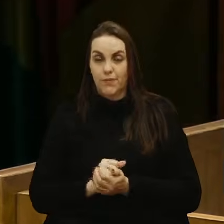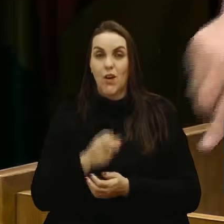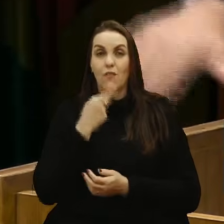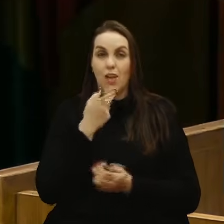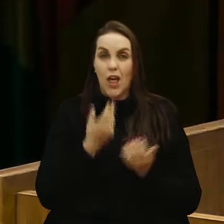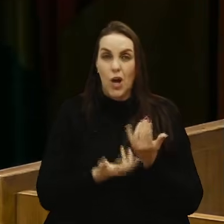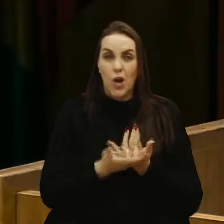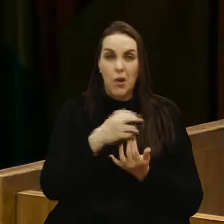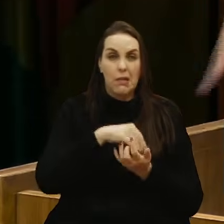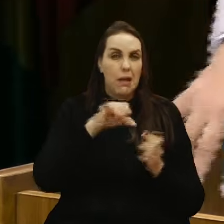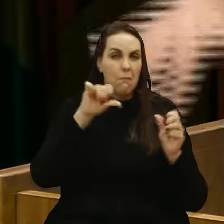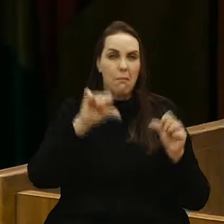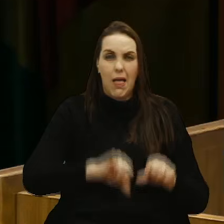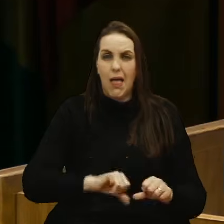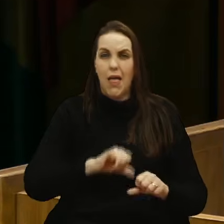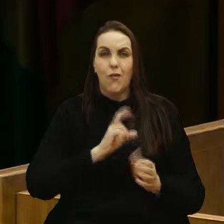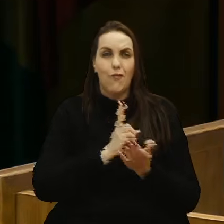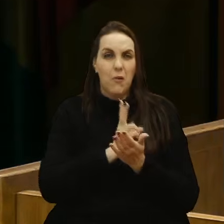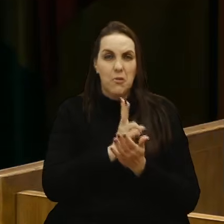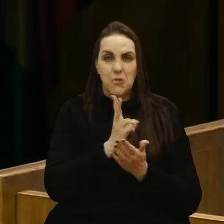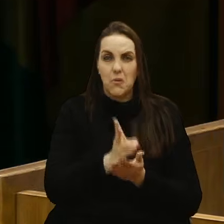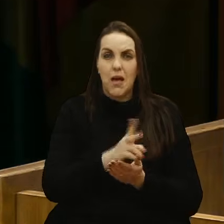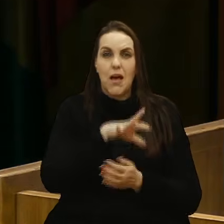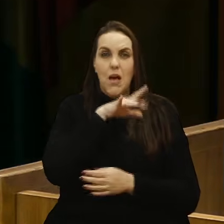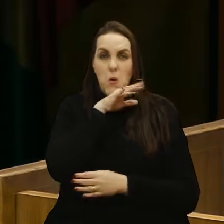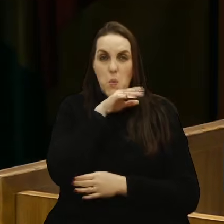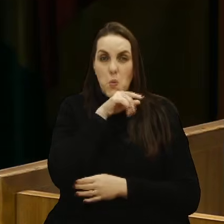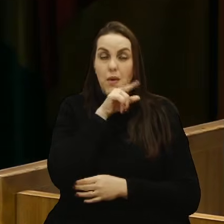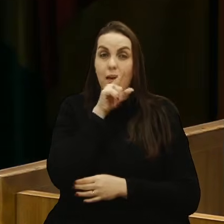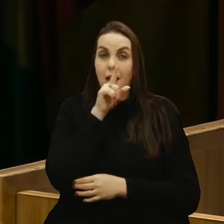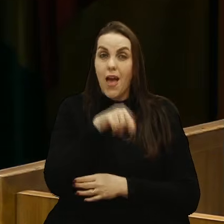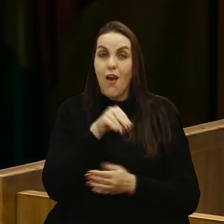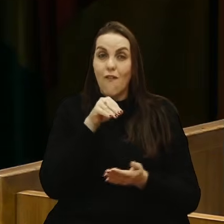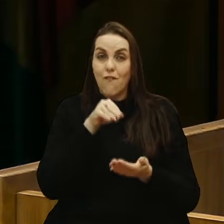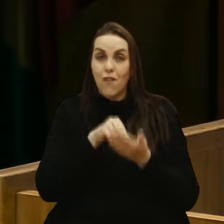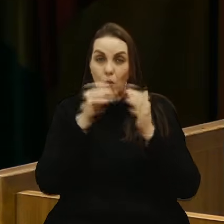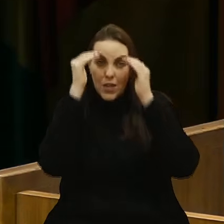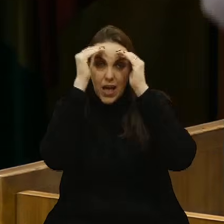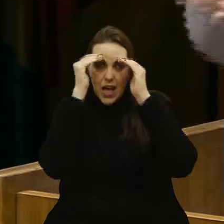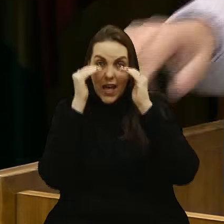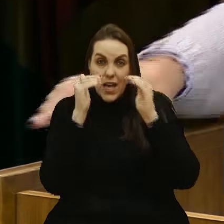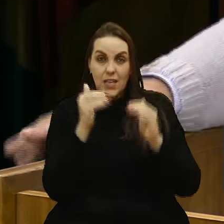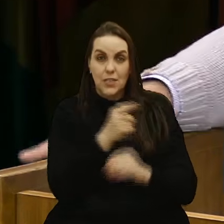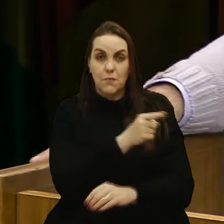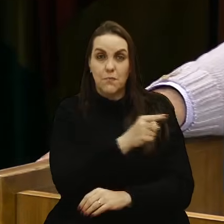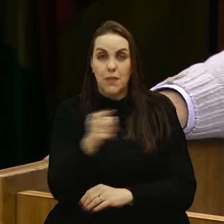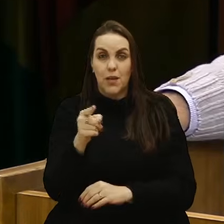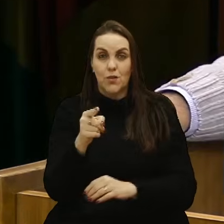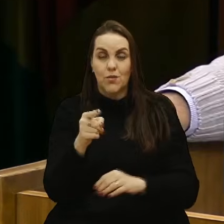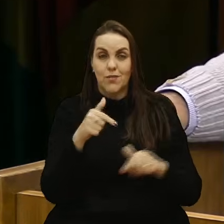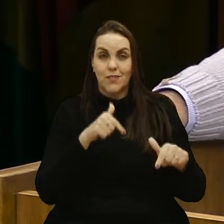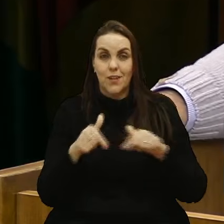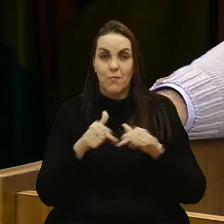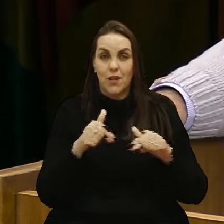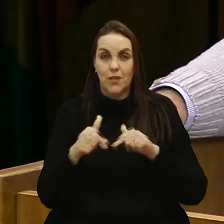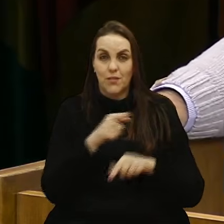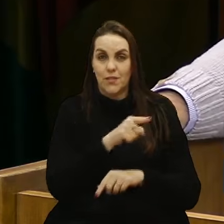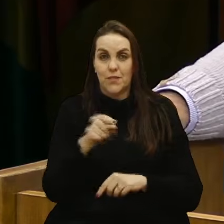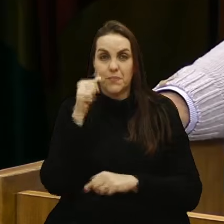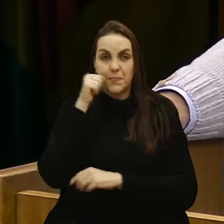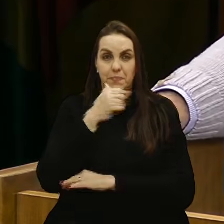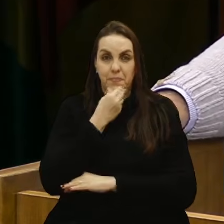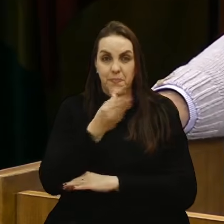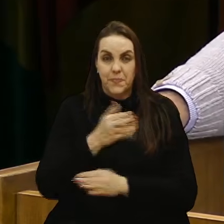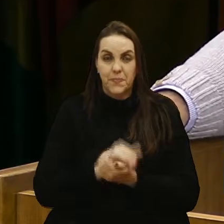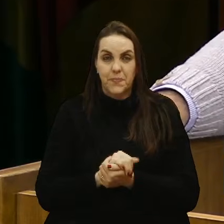mal, que não vai se manter, que está muito ruim, é desrespeitar inicialmente esses trabalhadores e essas trabalhadoras,